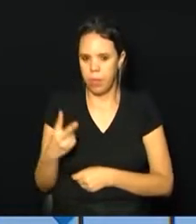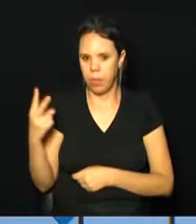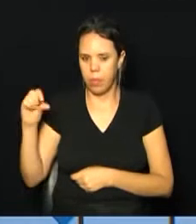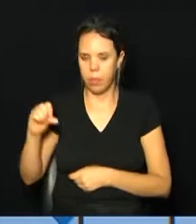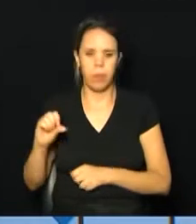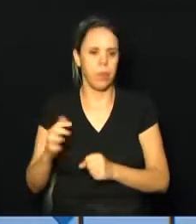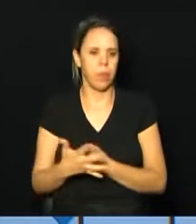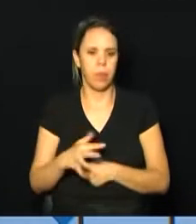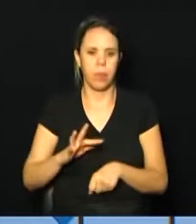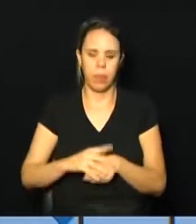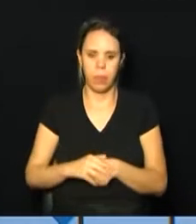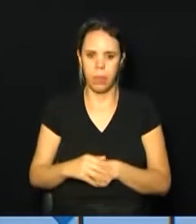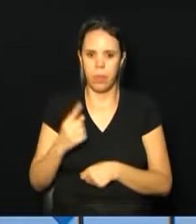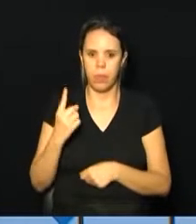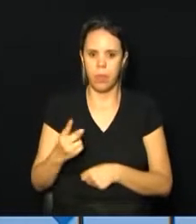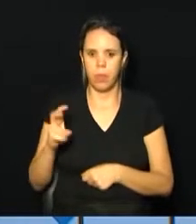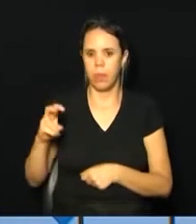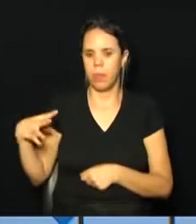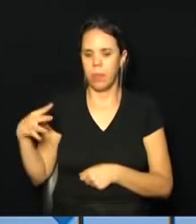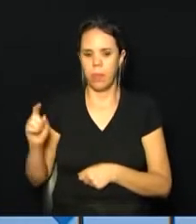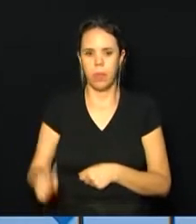4.447.229 casos da doença, com